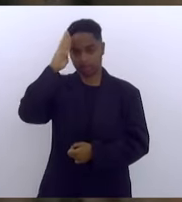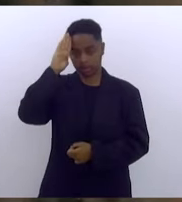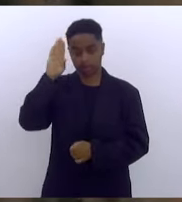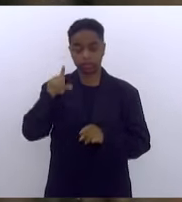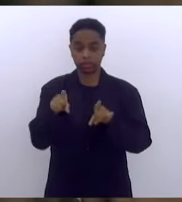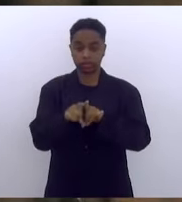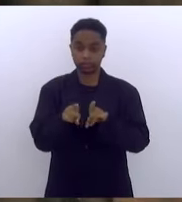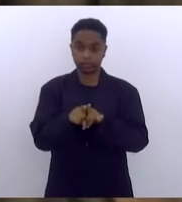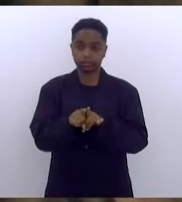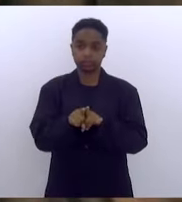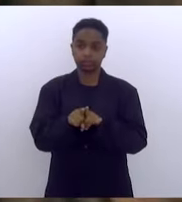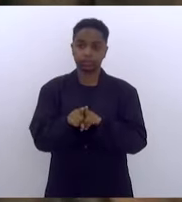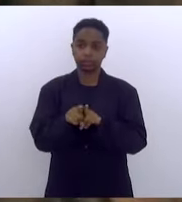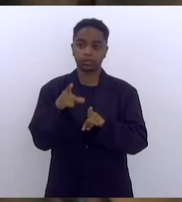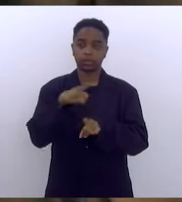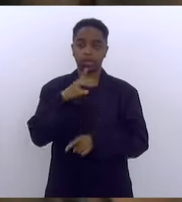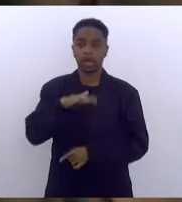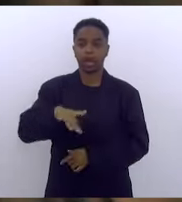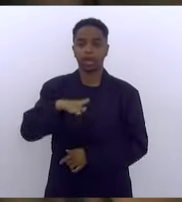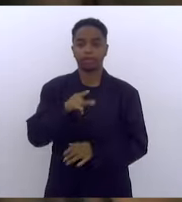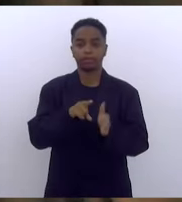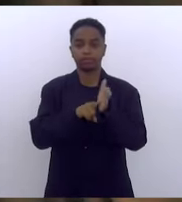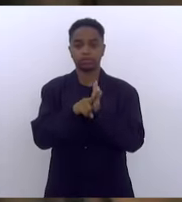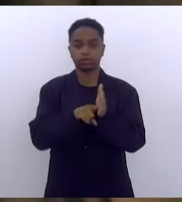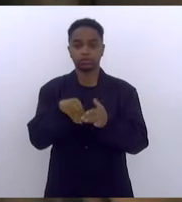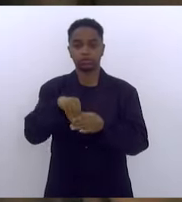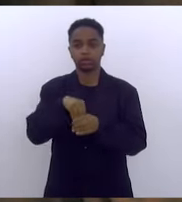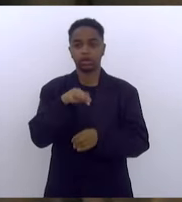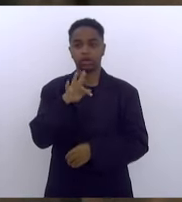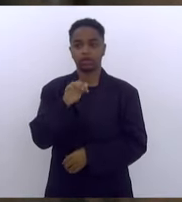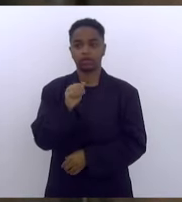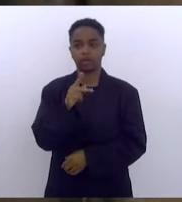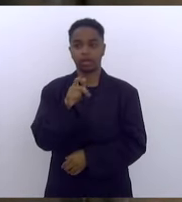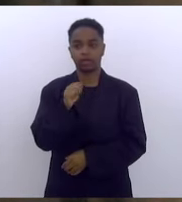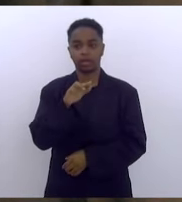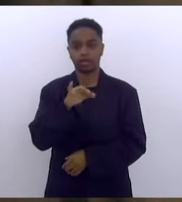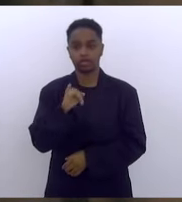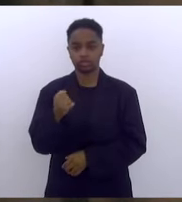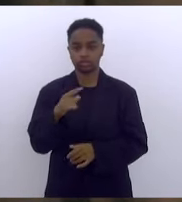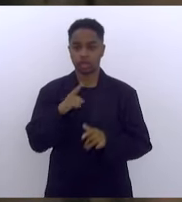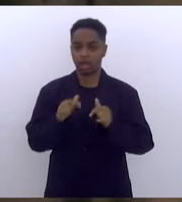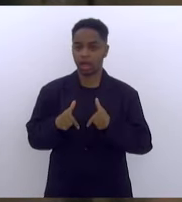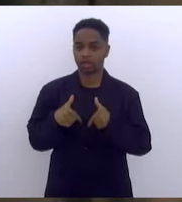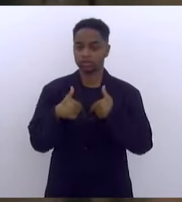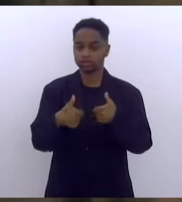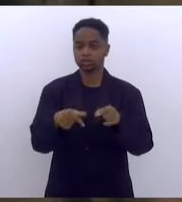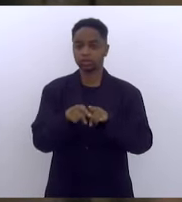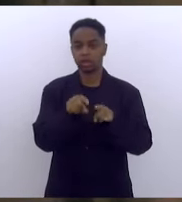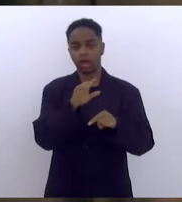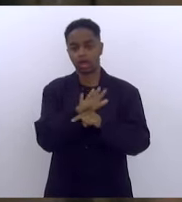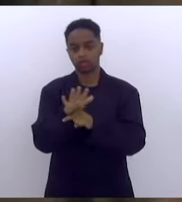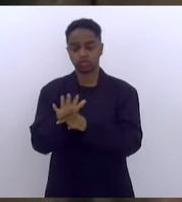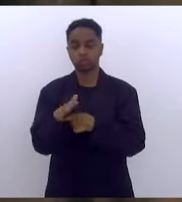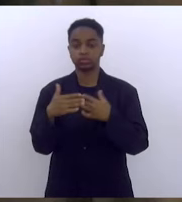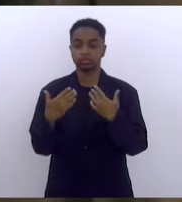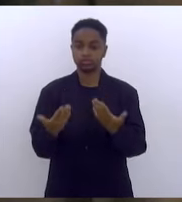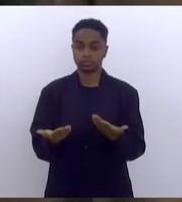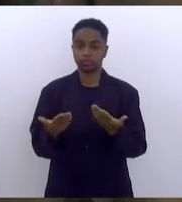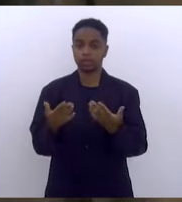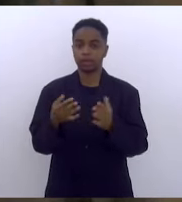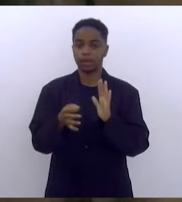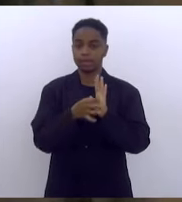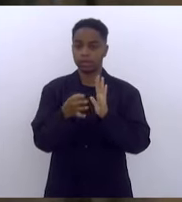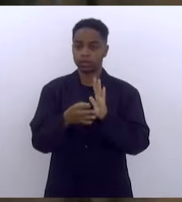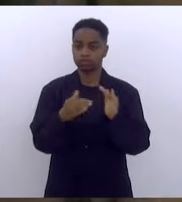também, né, no campo da pesquisa, na FAPERJ, esse tipo de iniciativa vai contribuir muito. Então, parecer